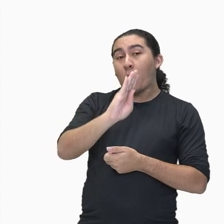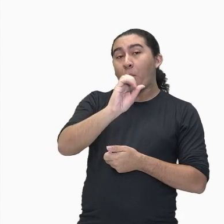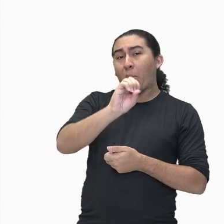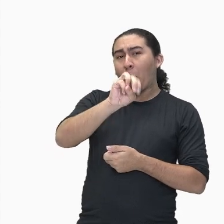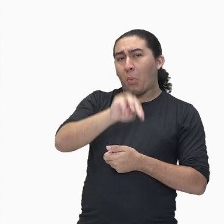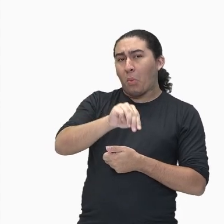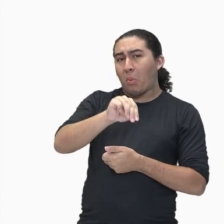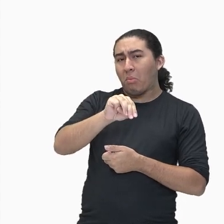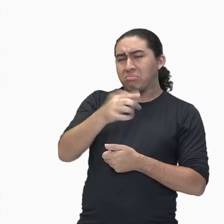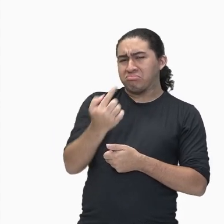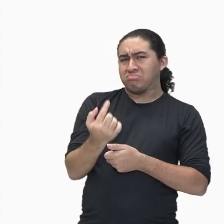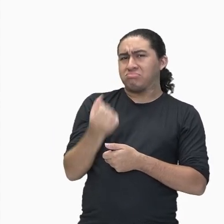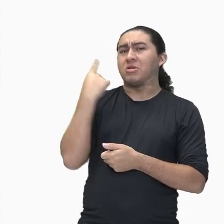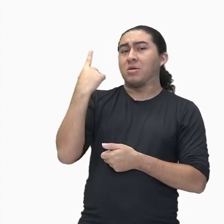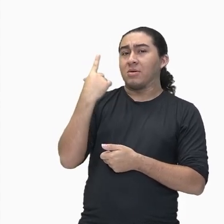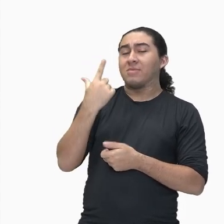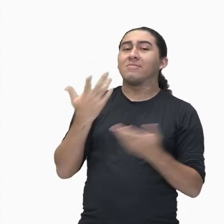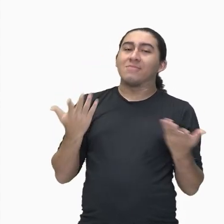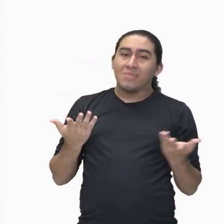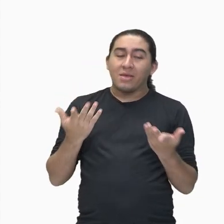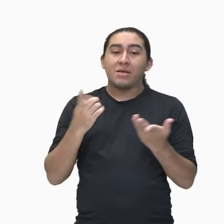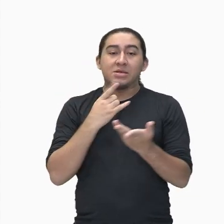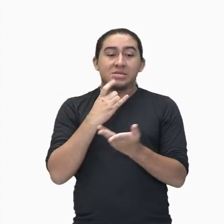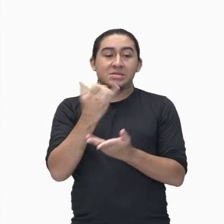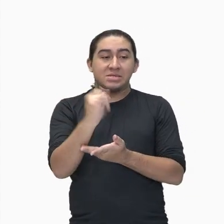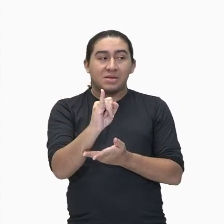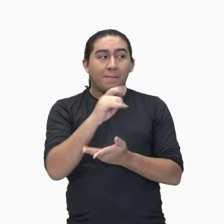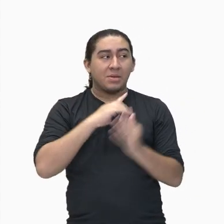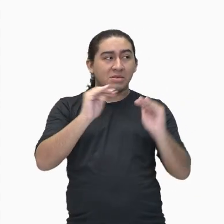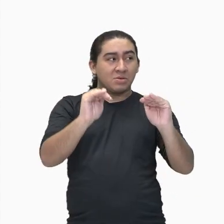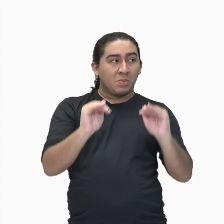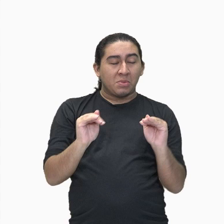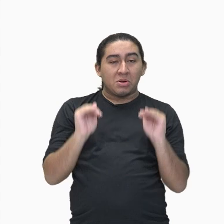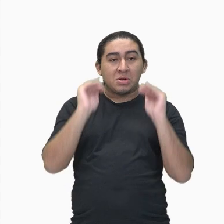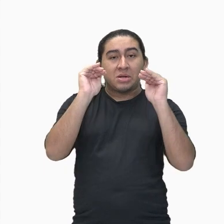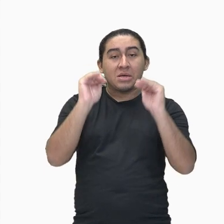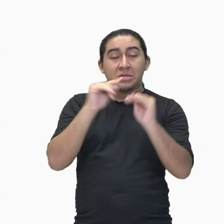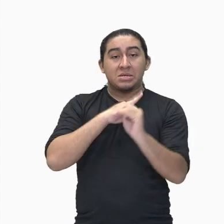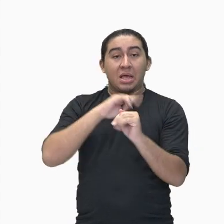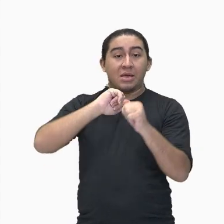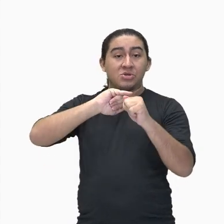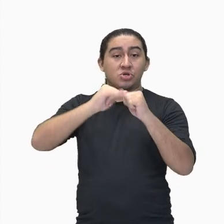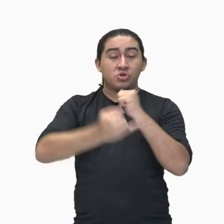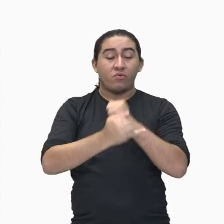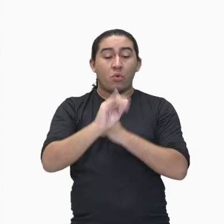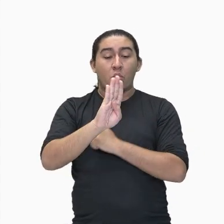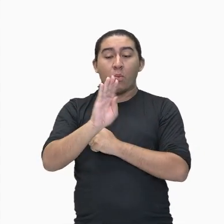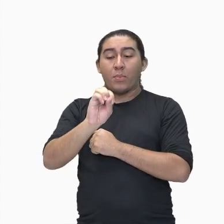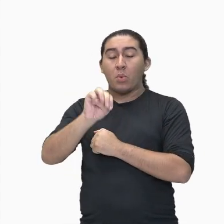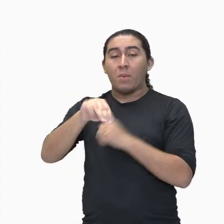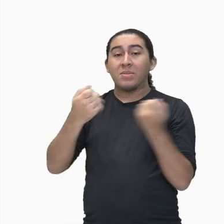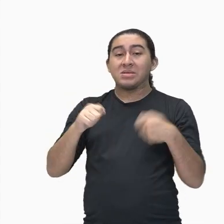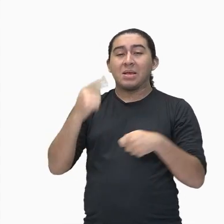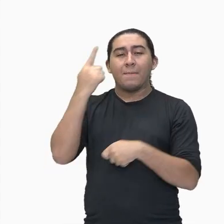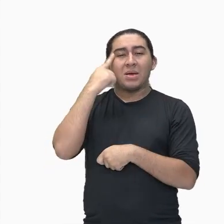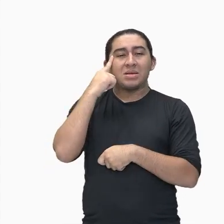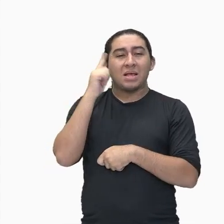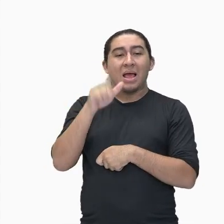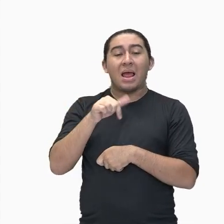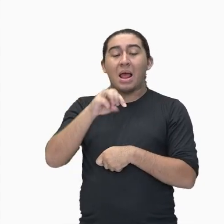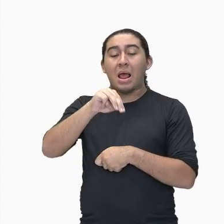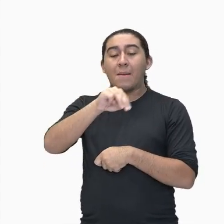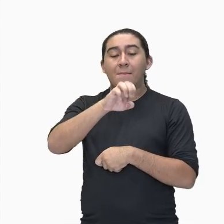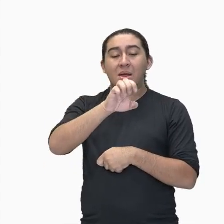Então, o comparativo de superioridade, ao invés do adjetivo bom, eu tenho que falar é melhor